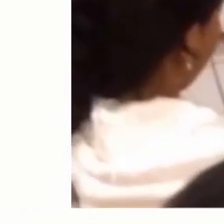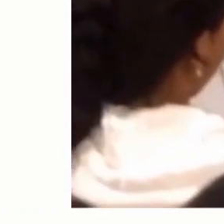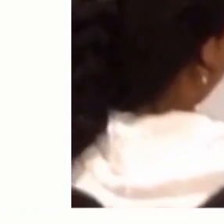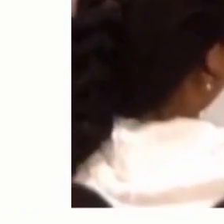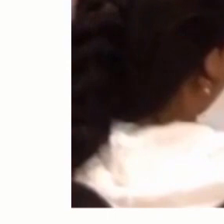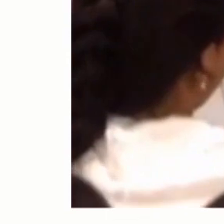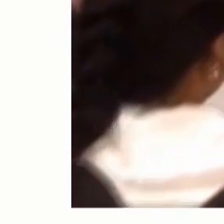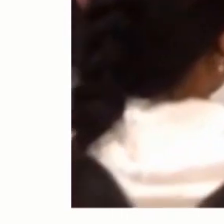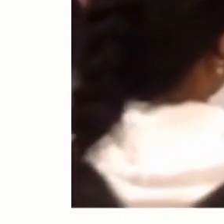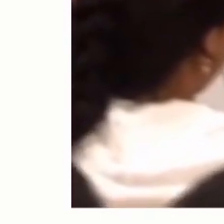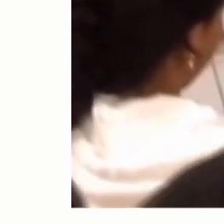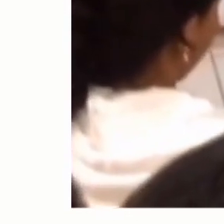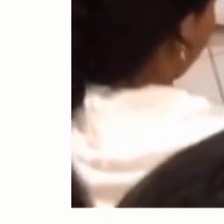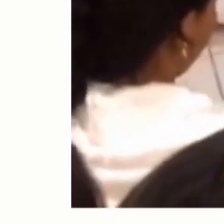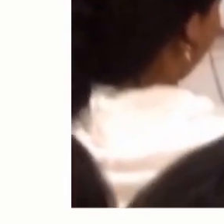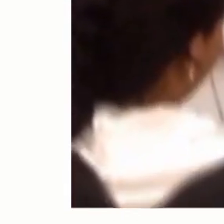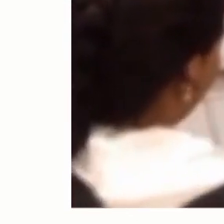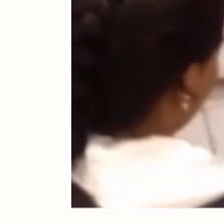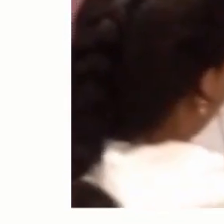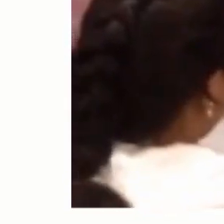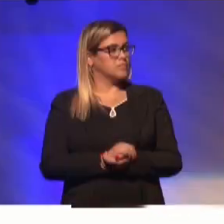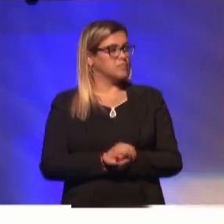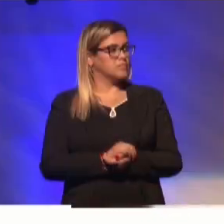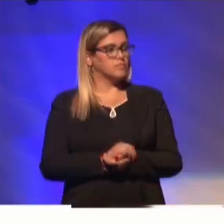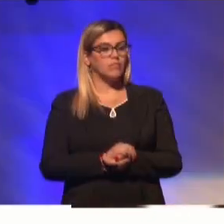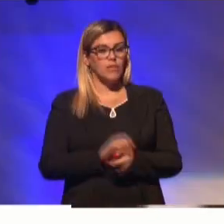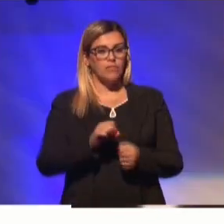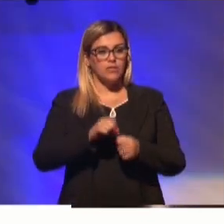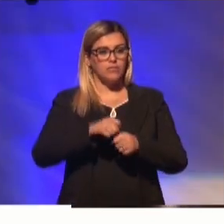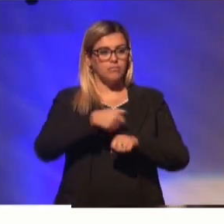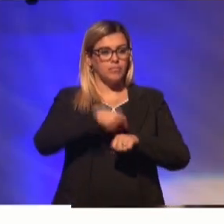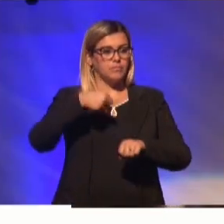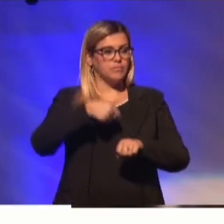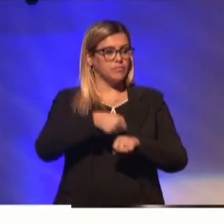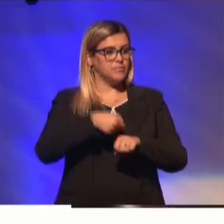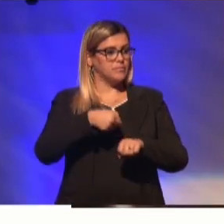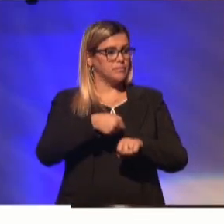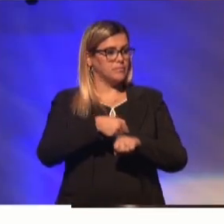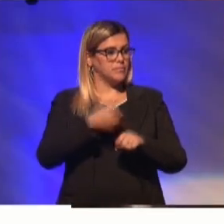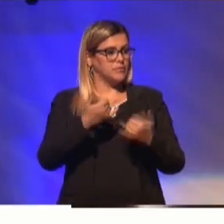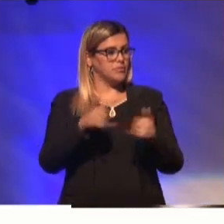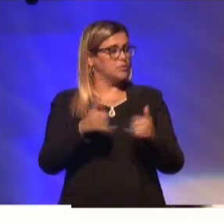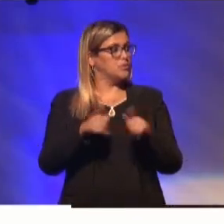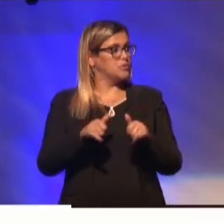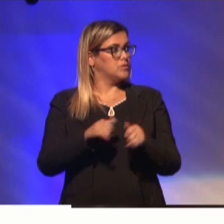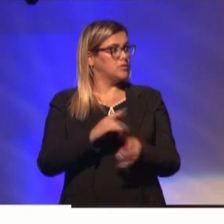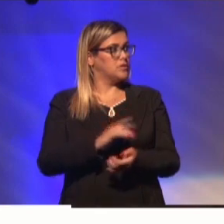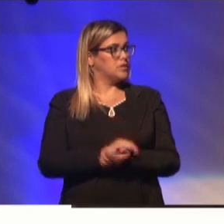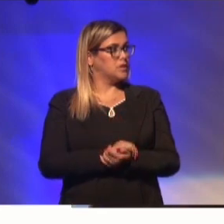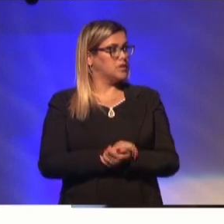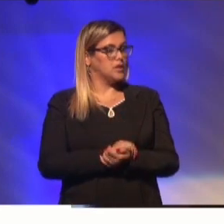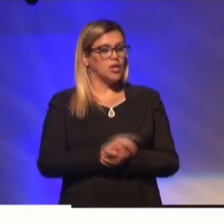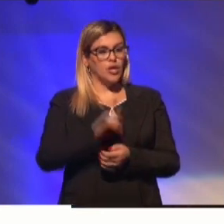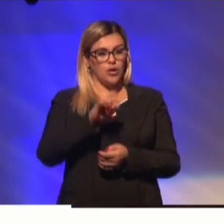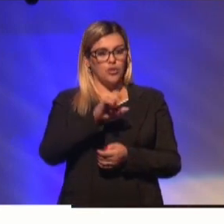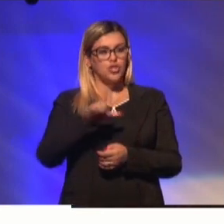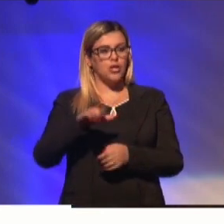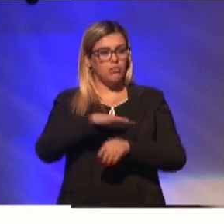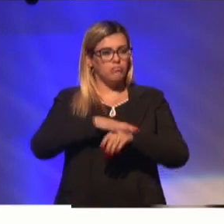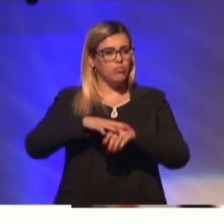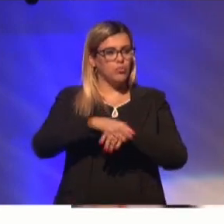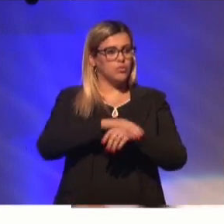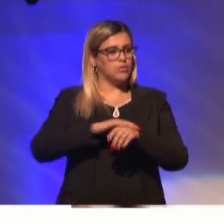aparelho é pequeno, e você aplica fazendo a utilização com o gel de